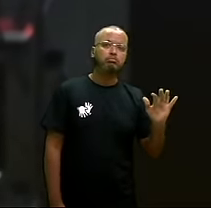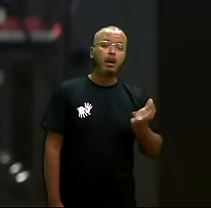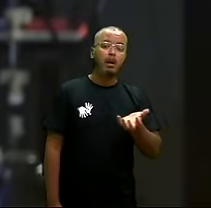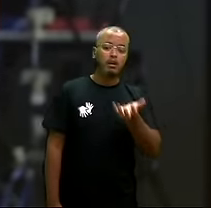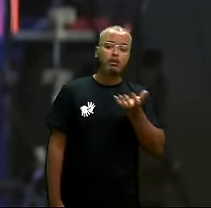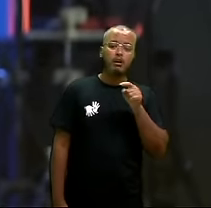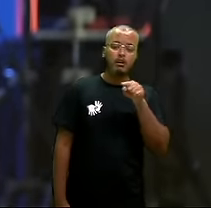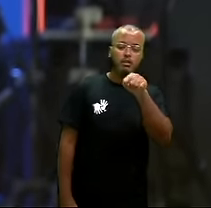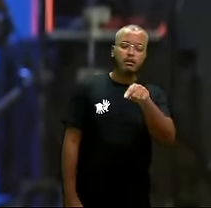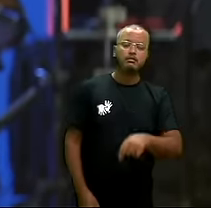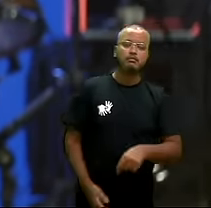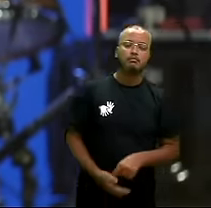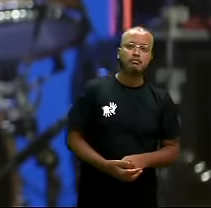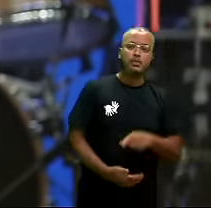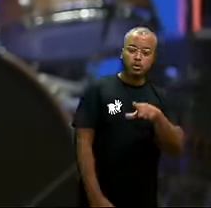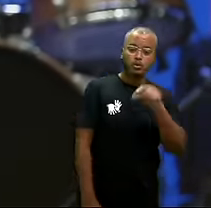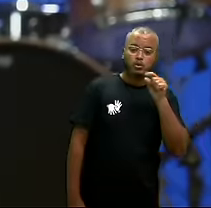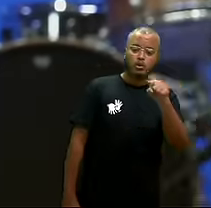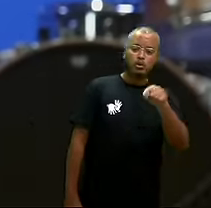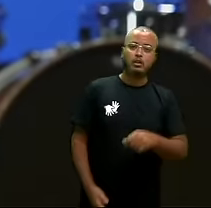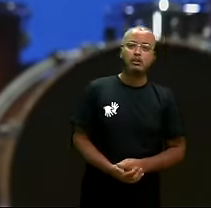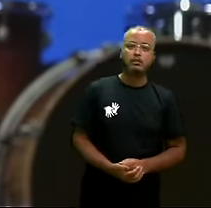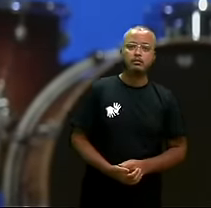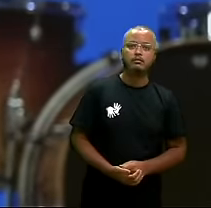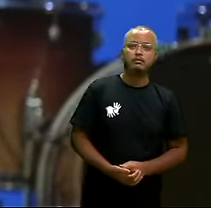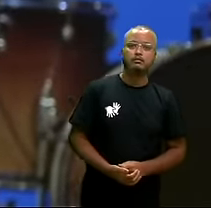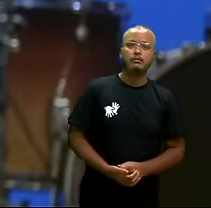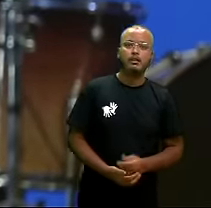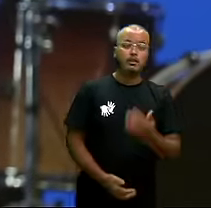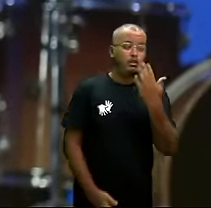aí, de frente pra praia.